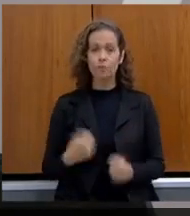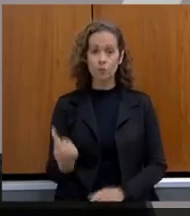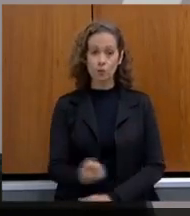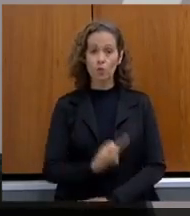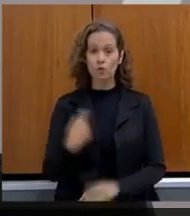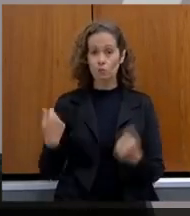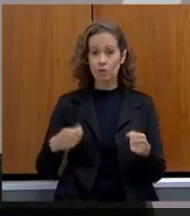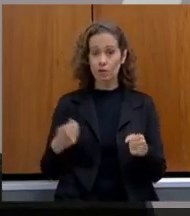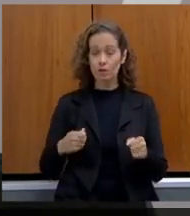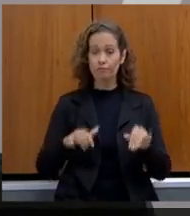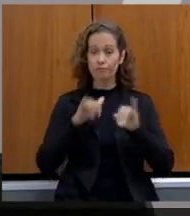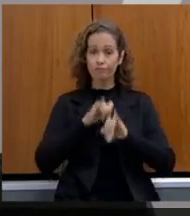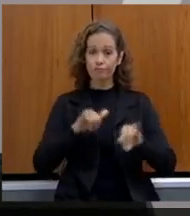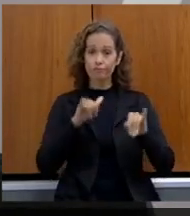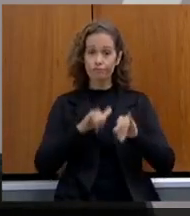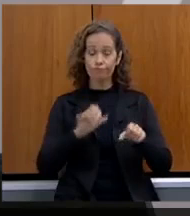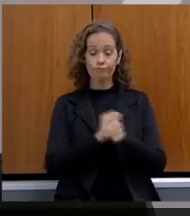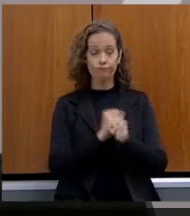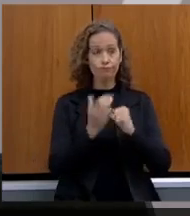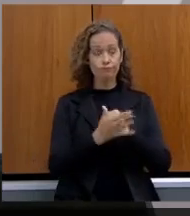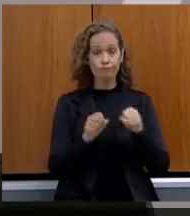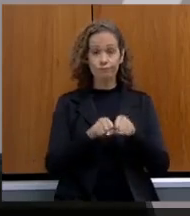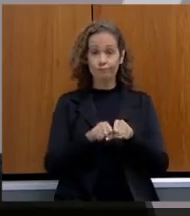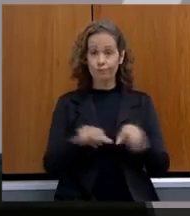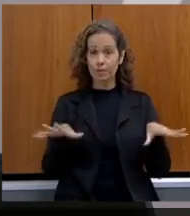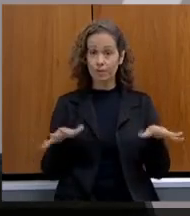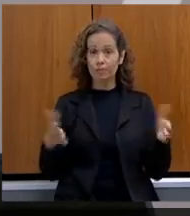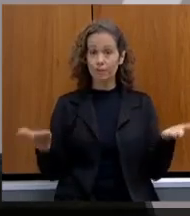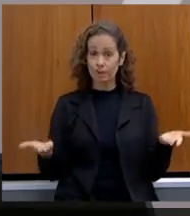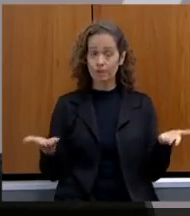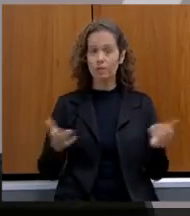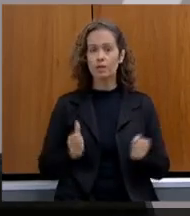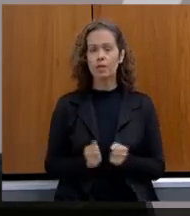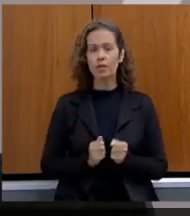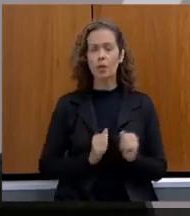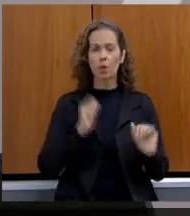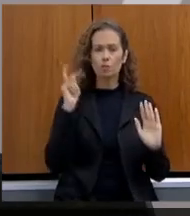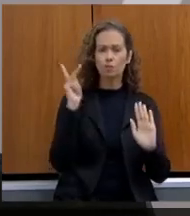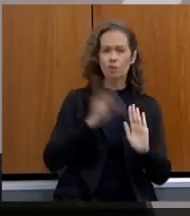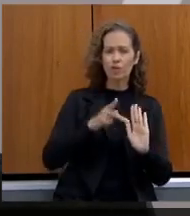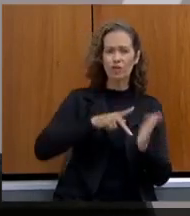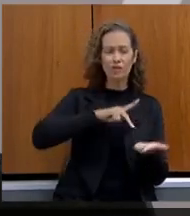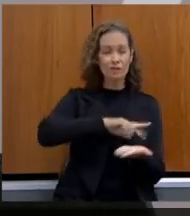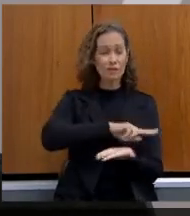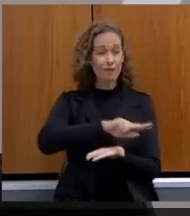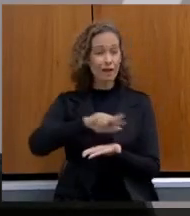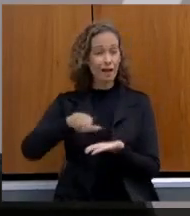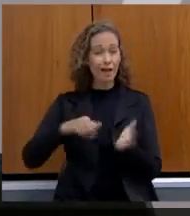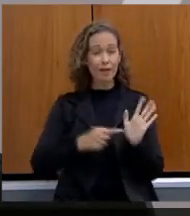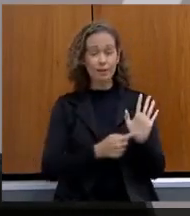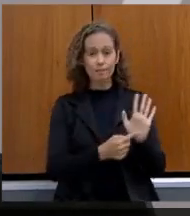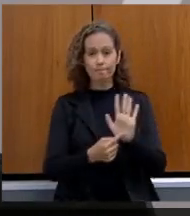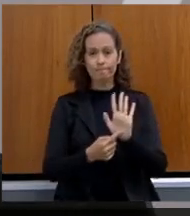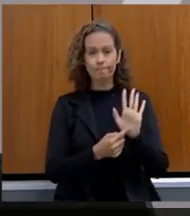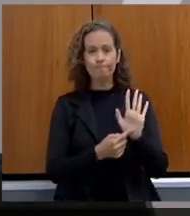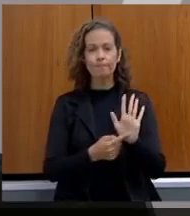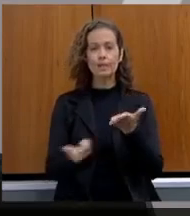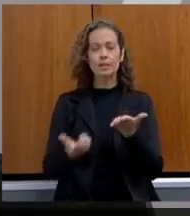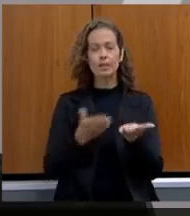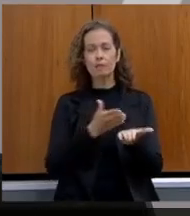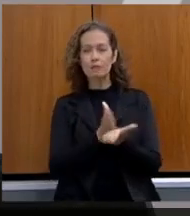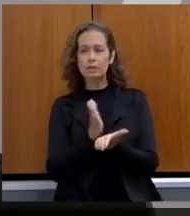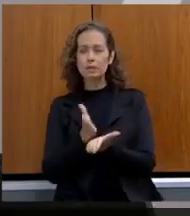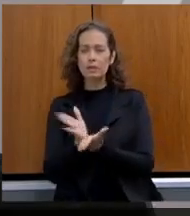deixar de citar veio a pandemia e vários projetos que estavam colocados em várias diretrizes